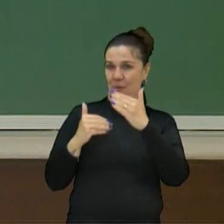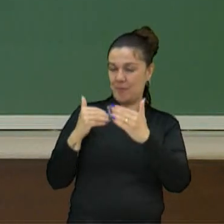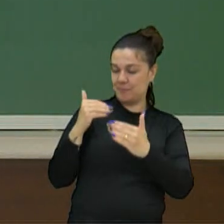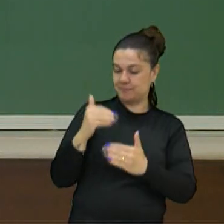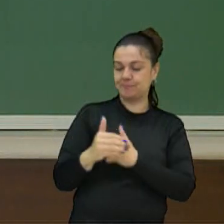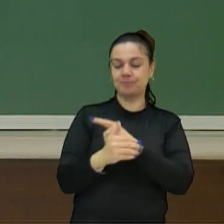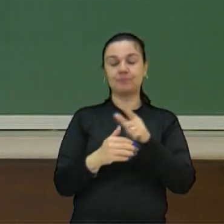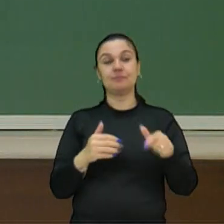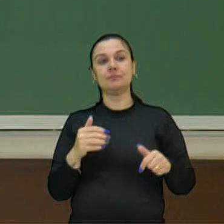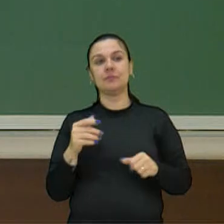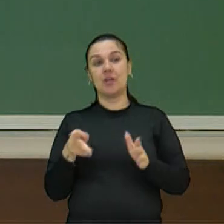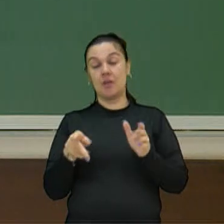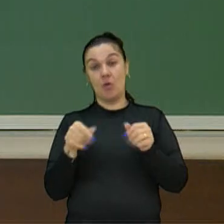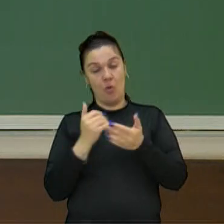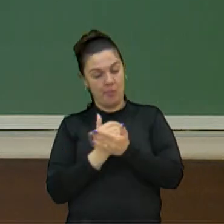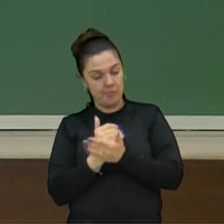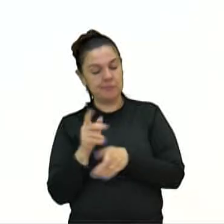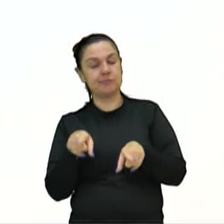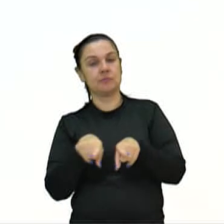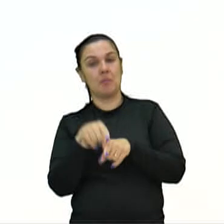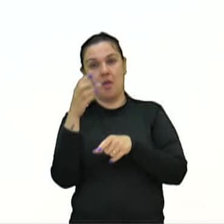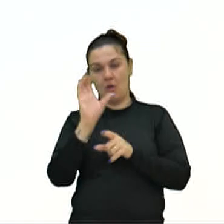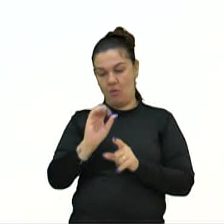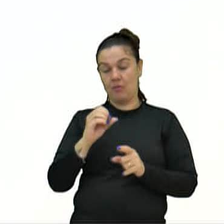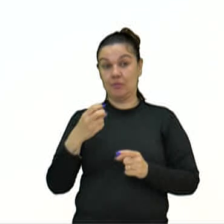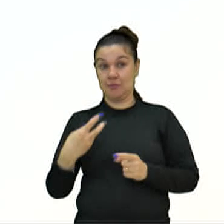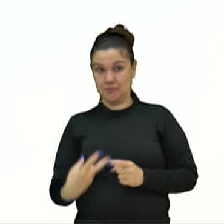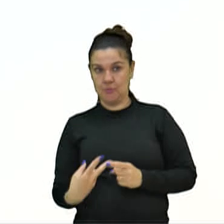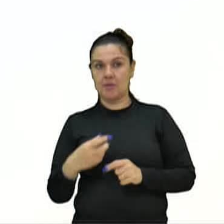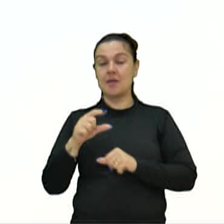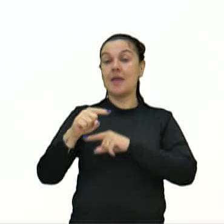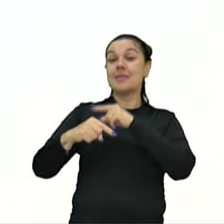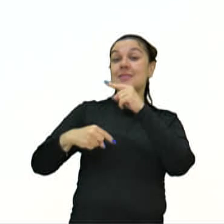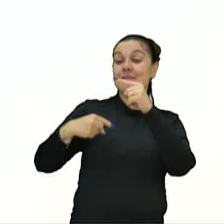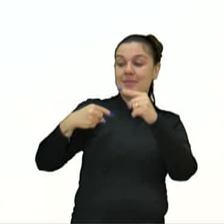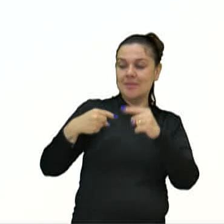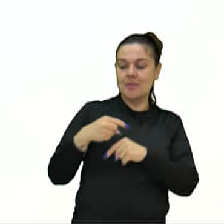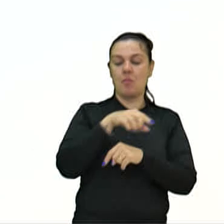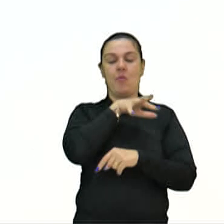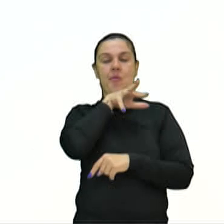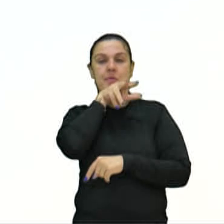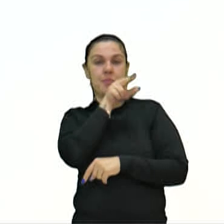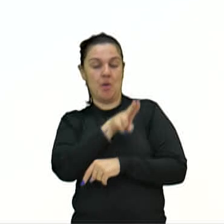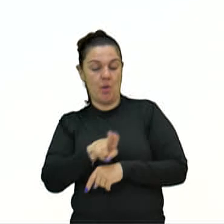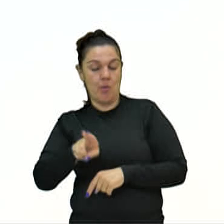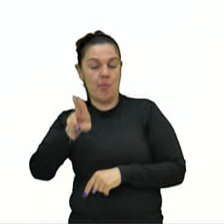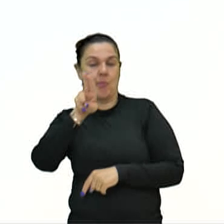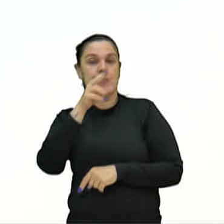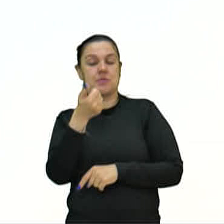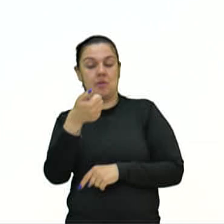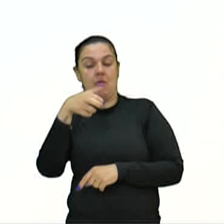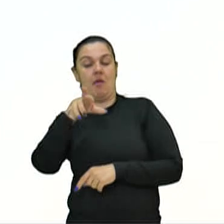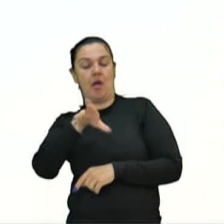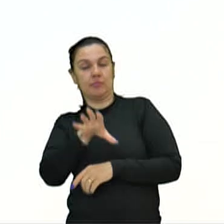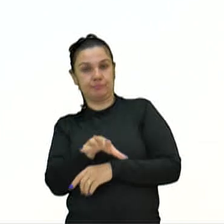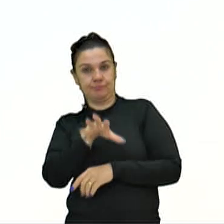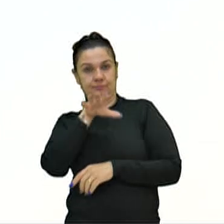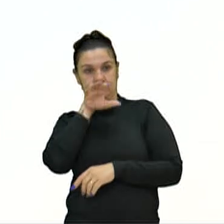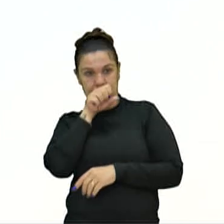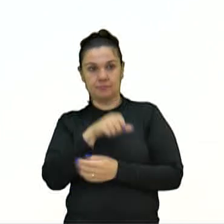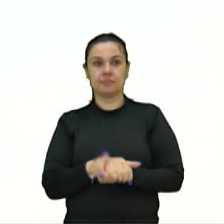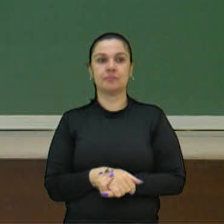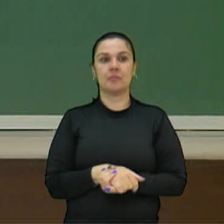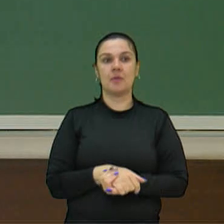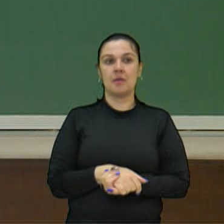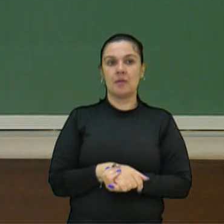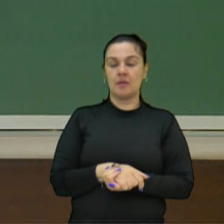começou a produzir oxigênio. E só depois, então, surgiu a respiração aeróbia, que utiliza o oxigênio. Com a respiração aeróbia,